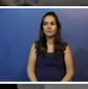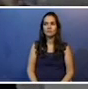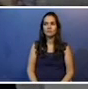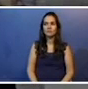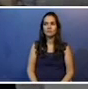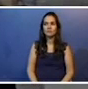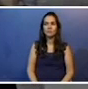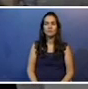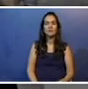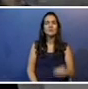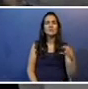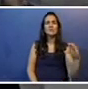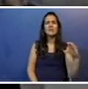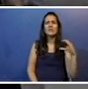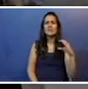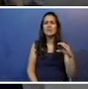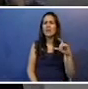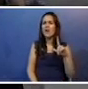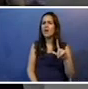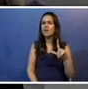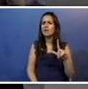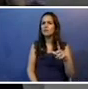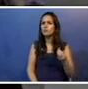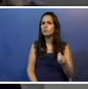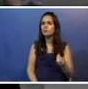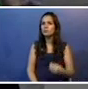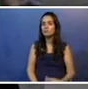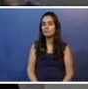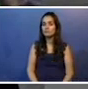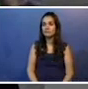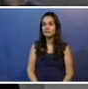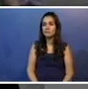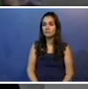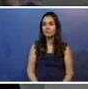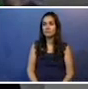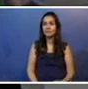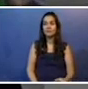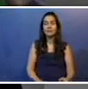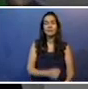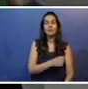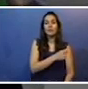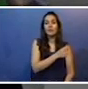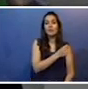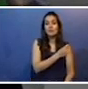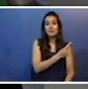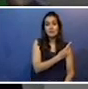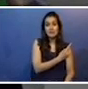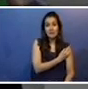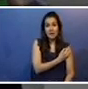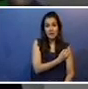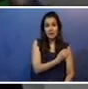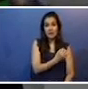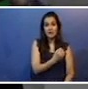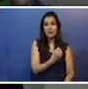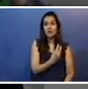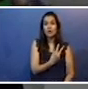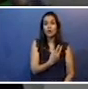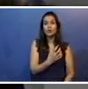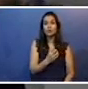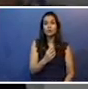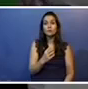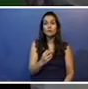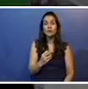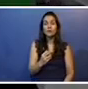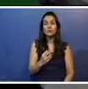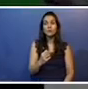Agora, nós temos aqui, olha, CCL. 100, mais 100, 200, mais